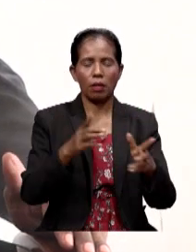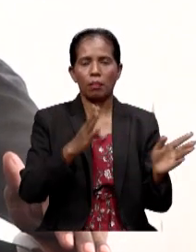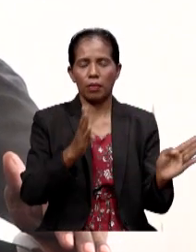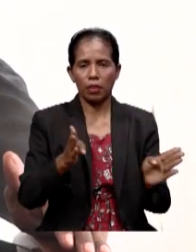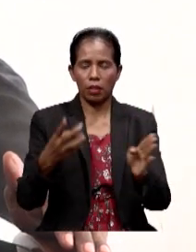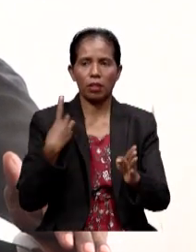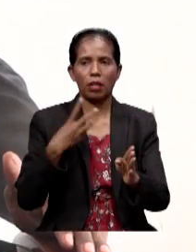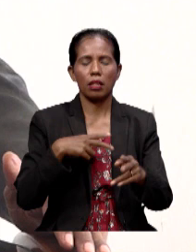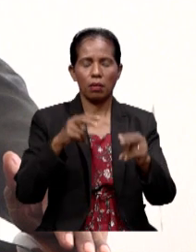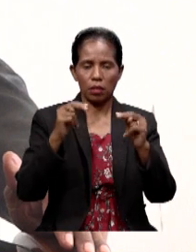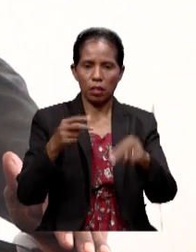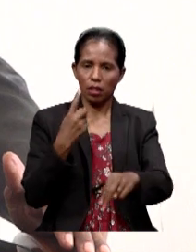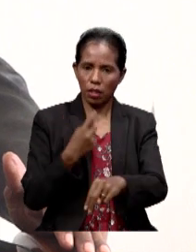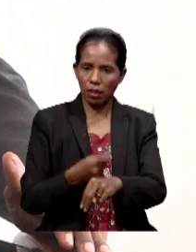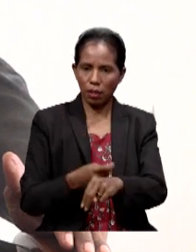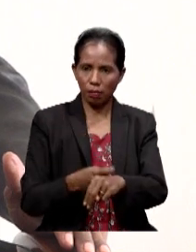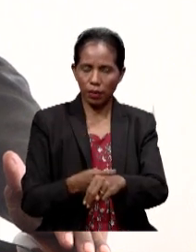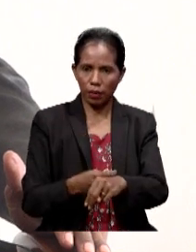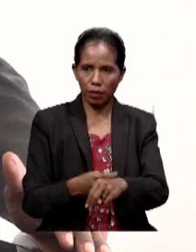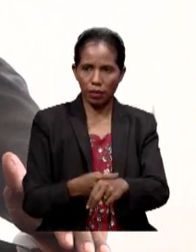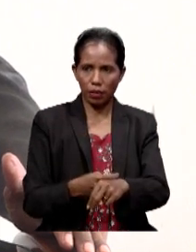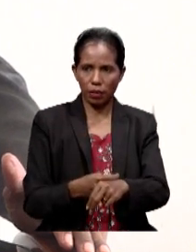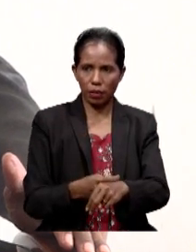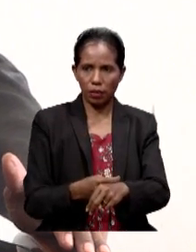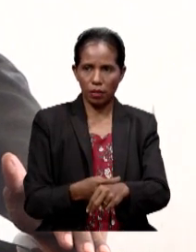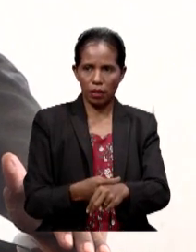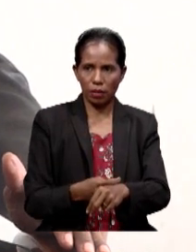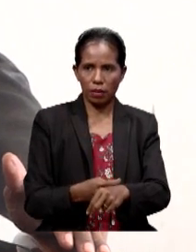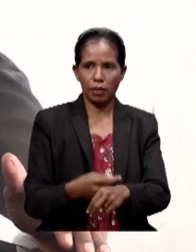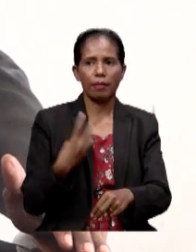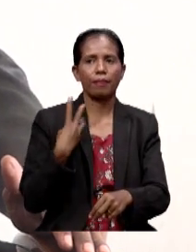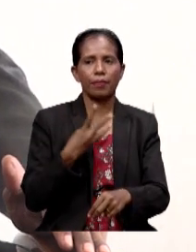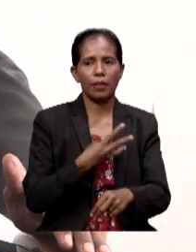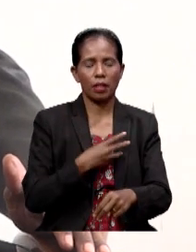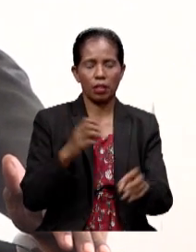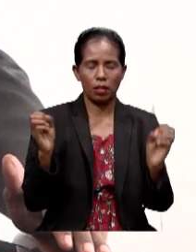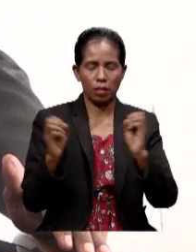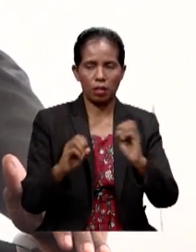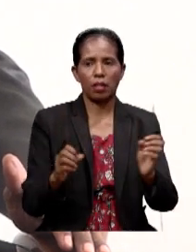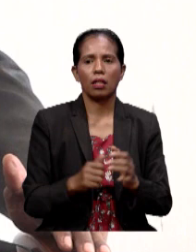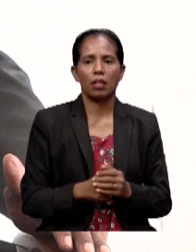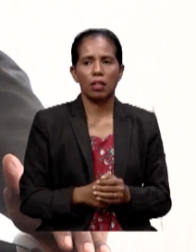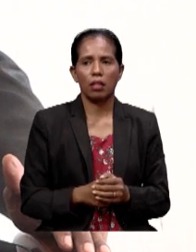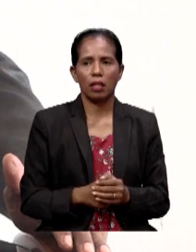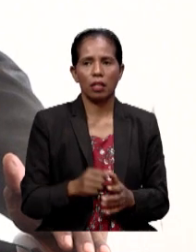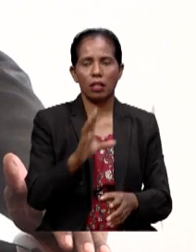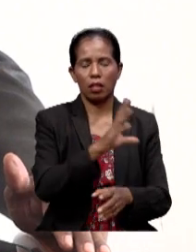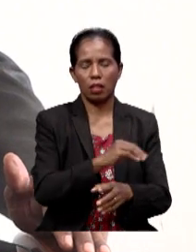kita presija tempo, kita bahasa dia nusa tidak semudah membalik telapak